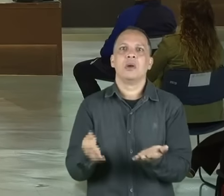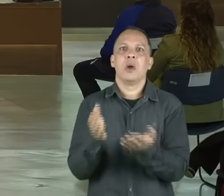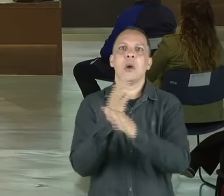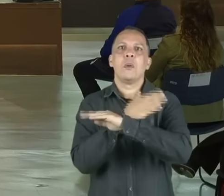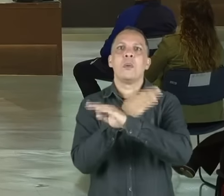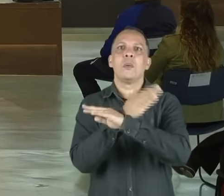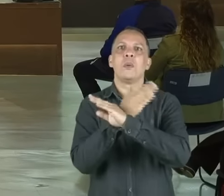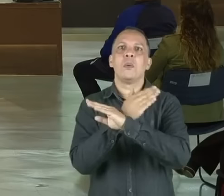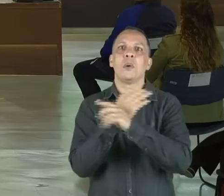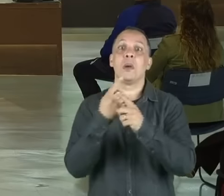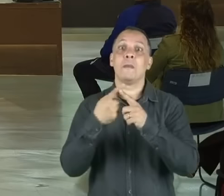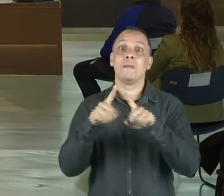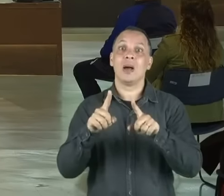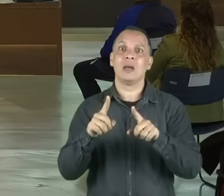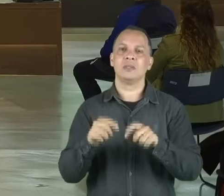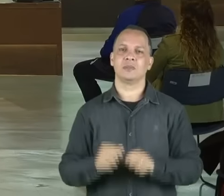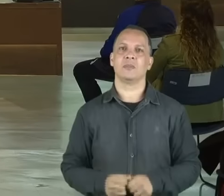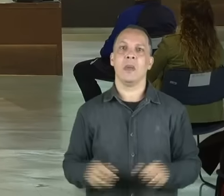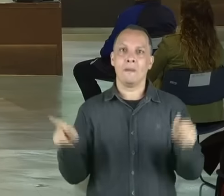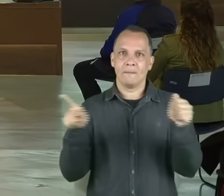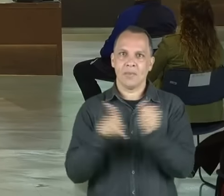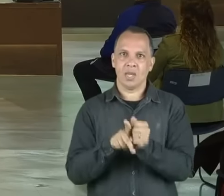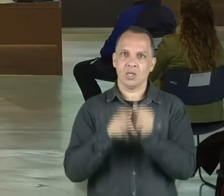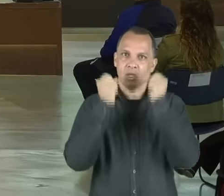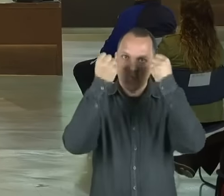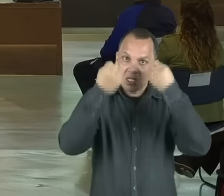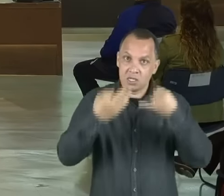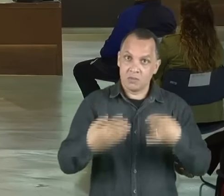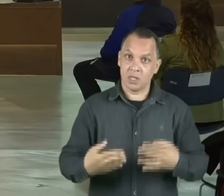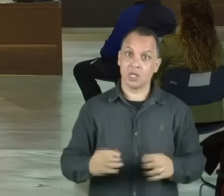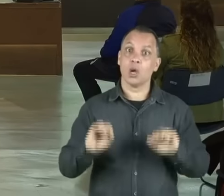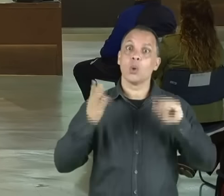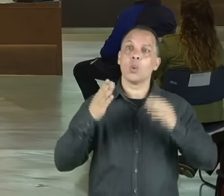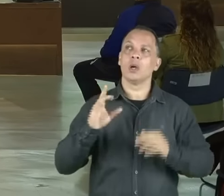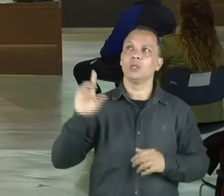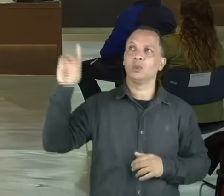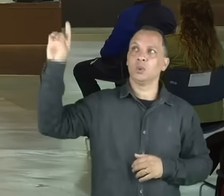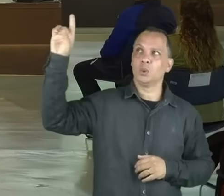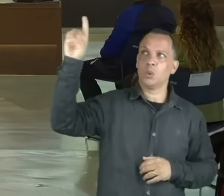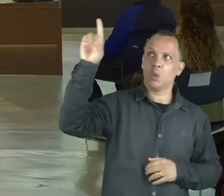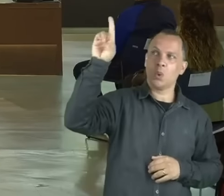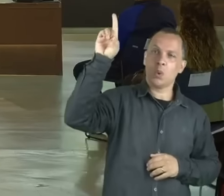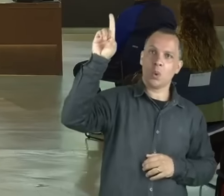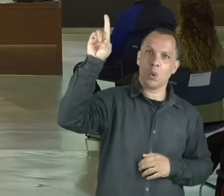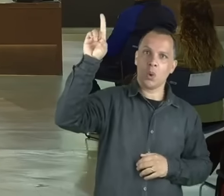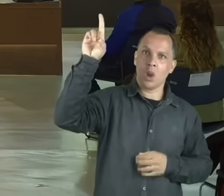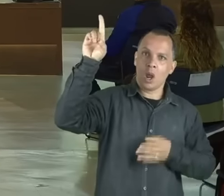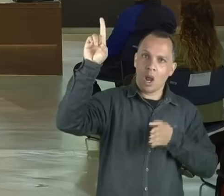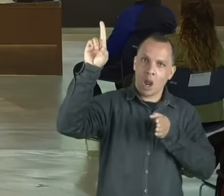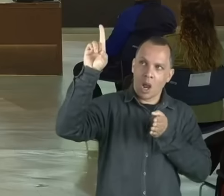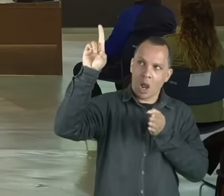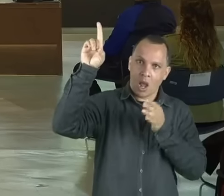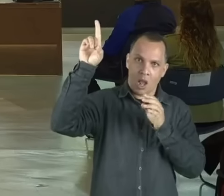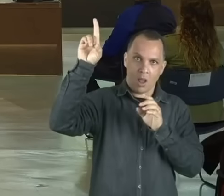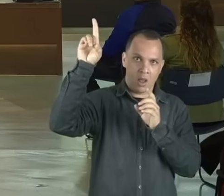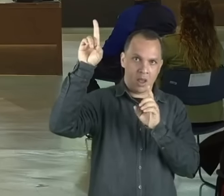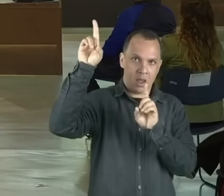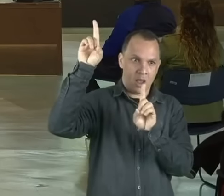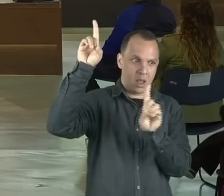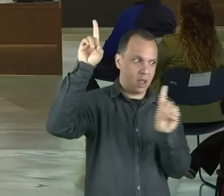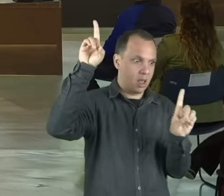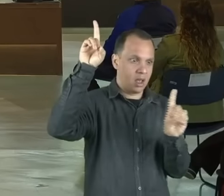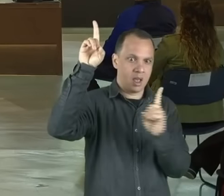e quando o Pedro encontra Ananias e Safira lembra aquele casal que deu uma oferta mentirosa em Atos Capítulo